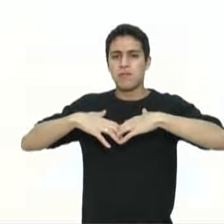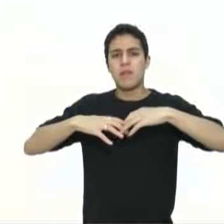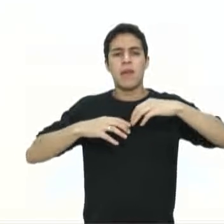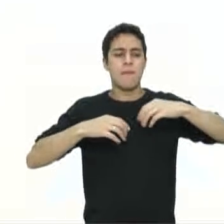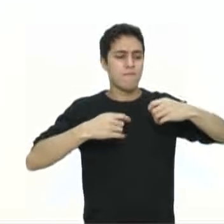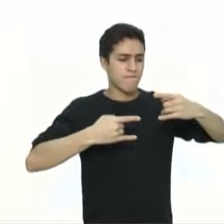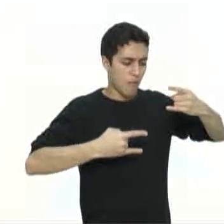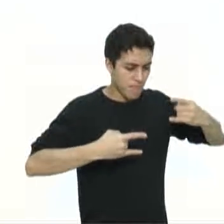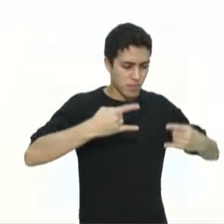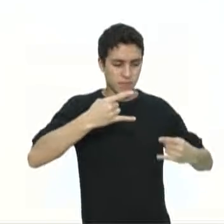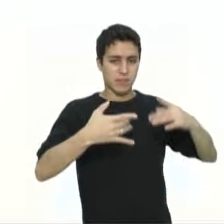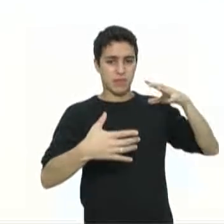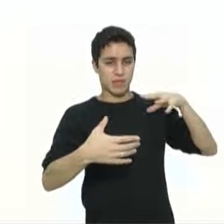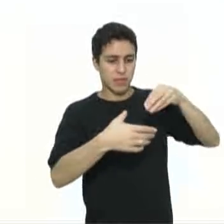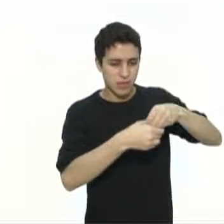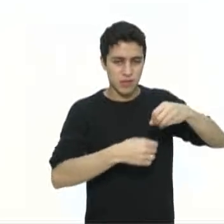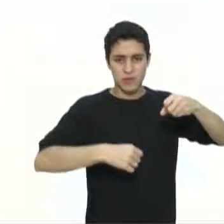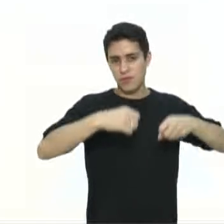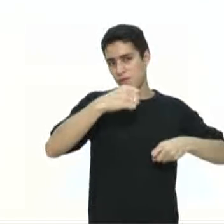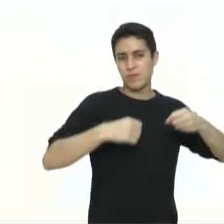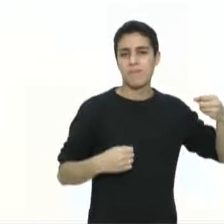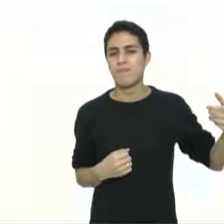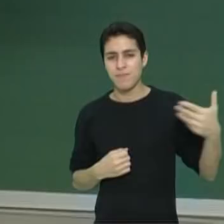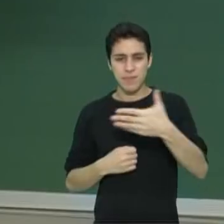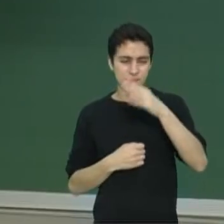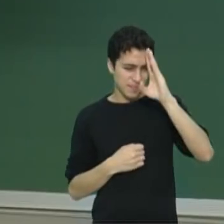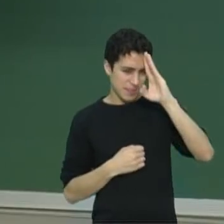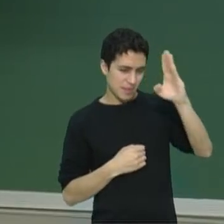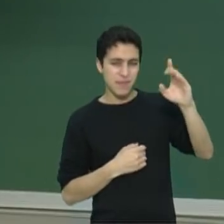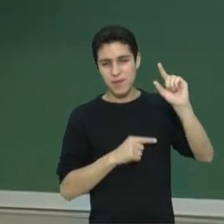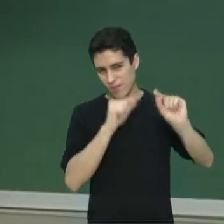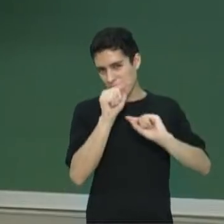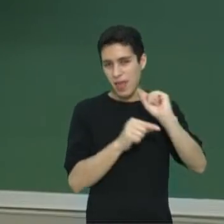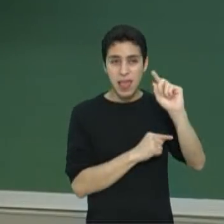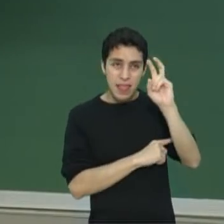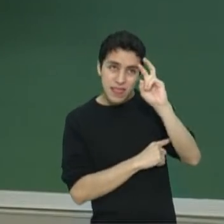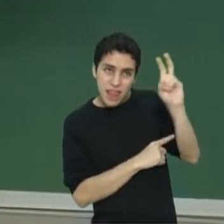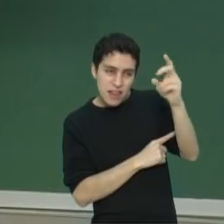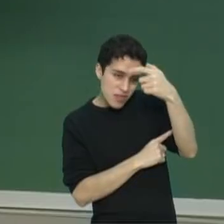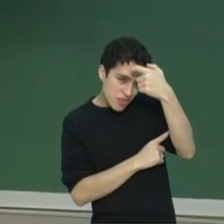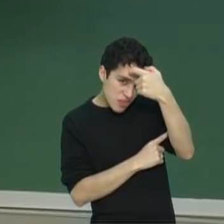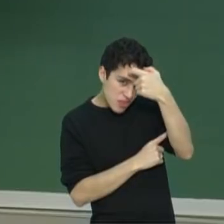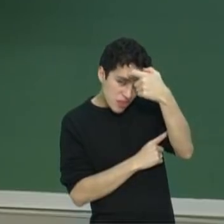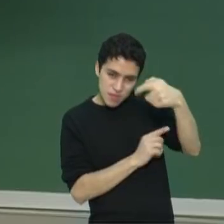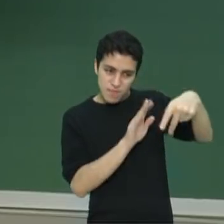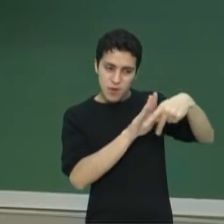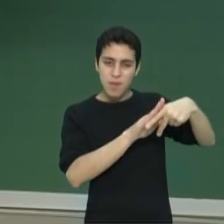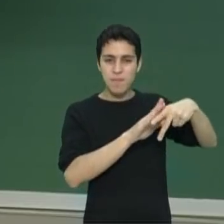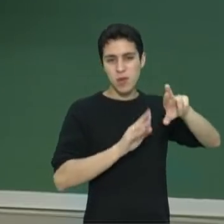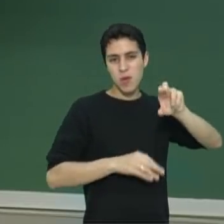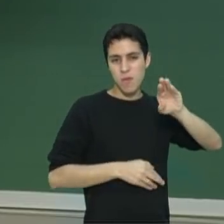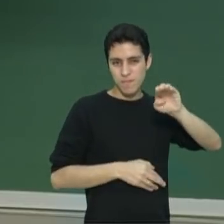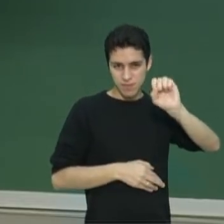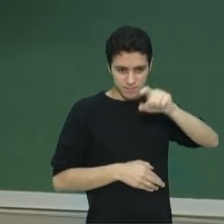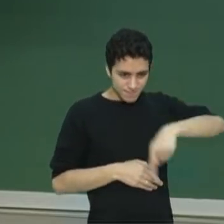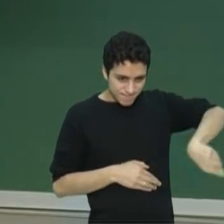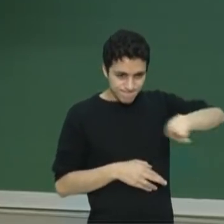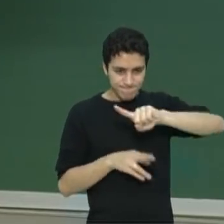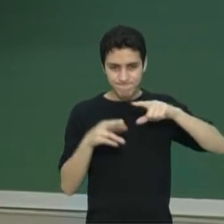industriais da indústria moderna, com destaque aí para a inteligência artificial, os robôs. Então vamos